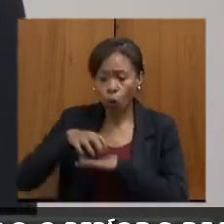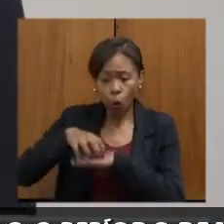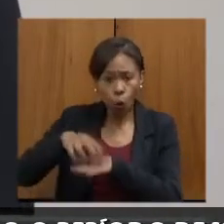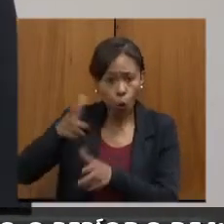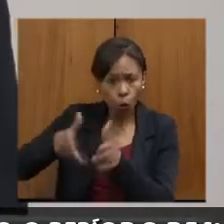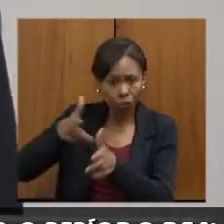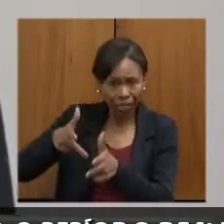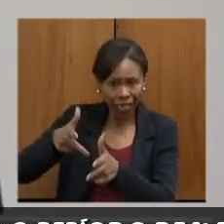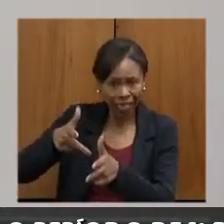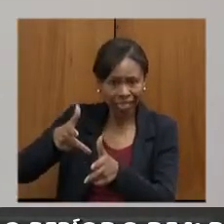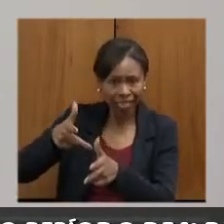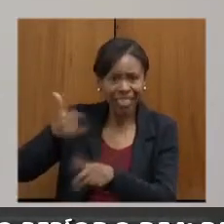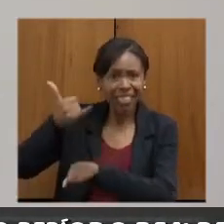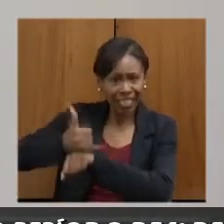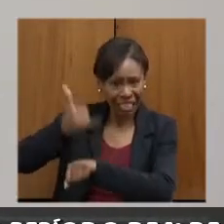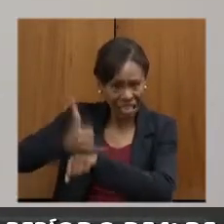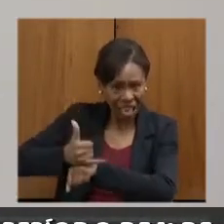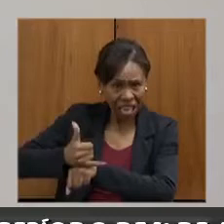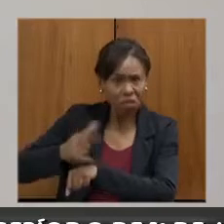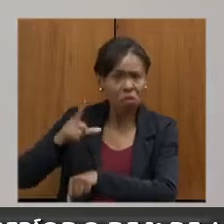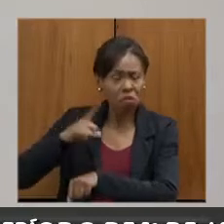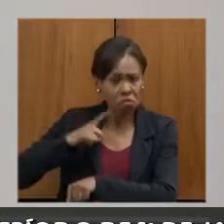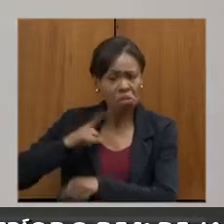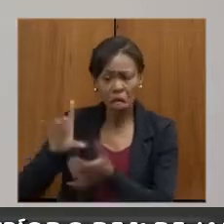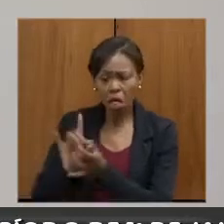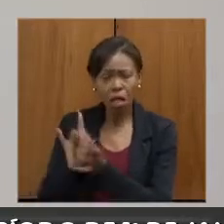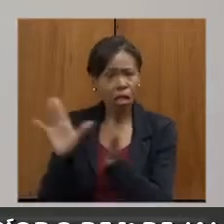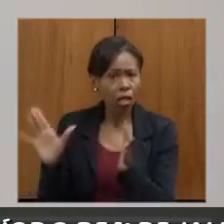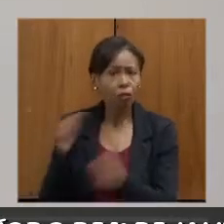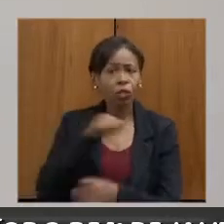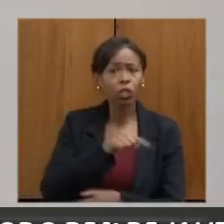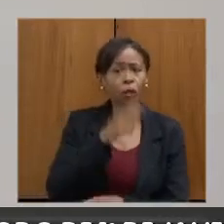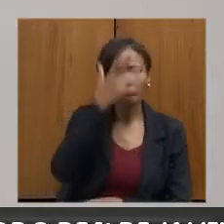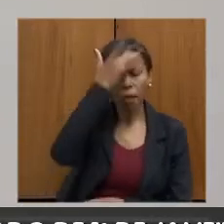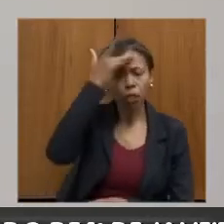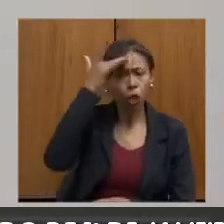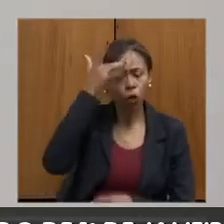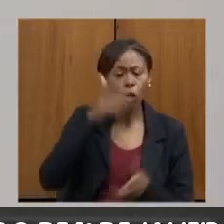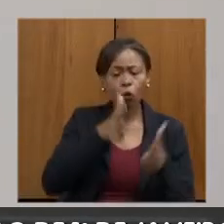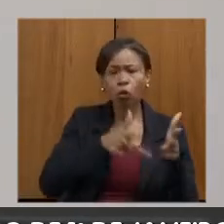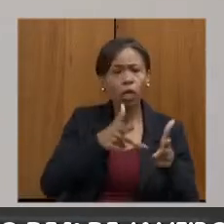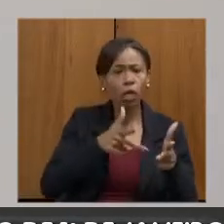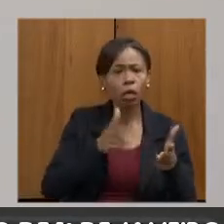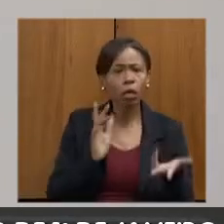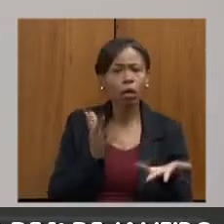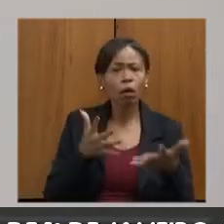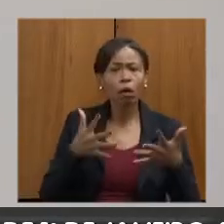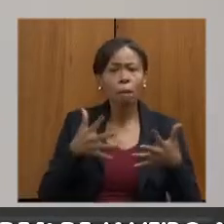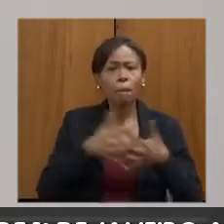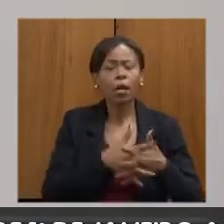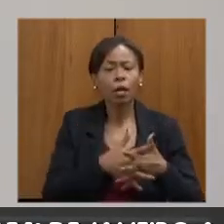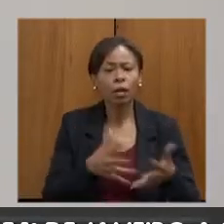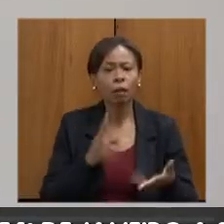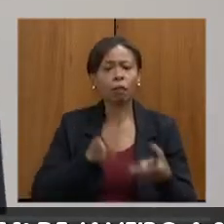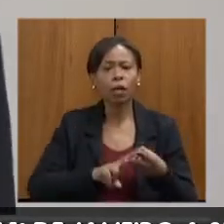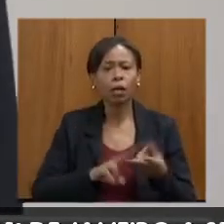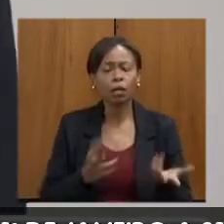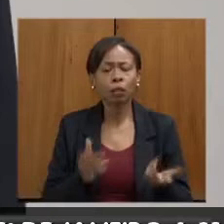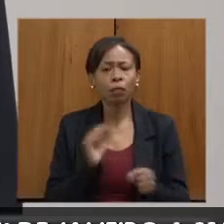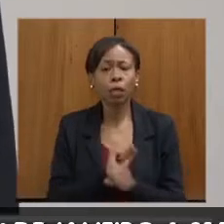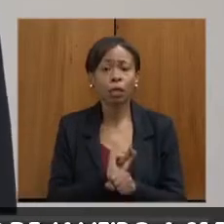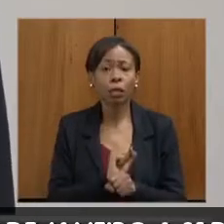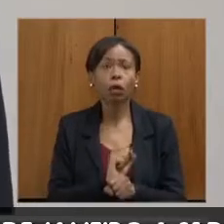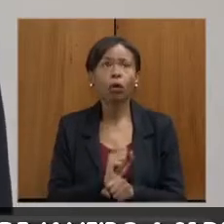não pode passar Ricardo Coutinho e o sensor que tá aqui pelo levantamento 2018 1 milhão de passageiros que